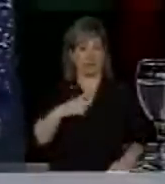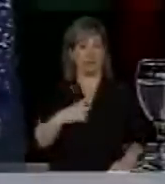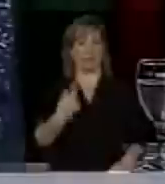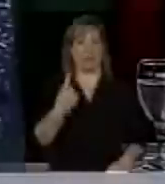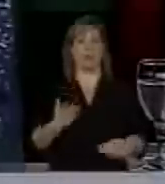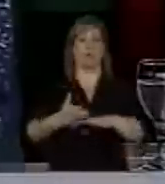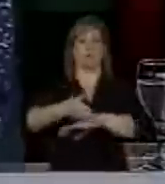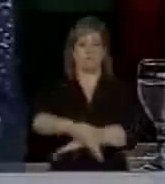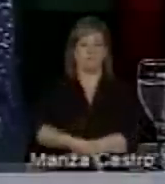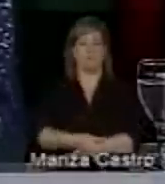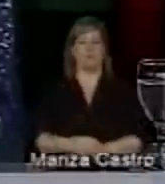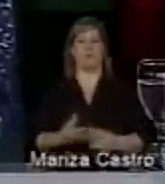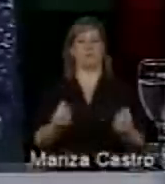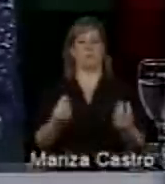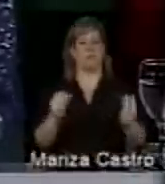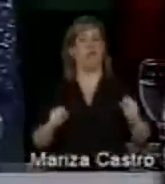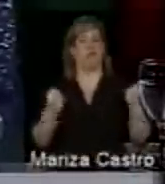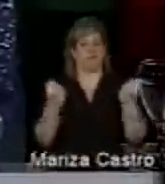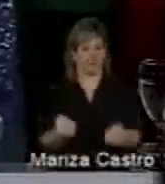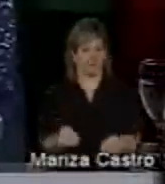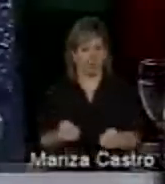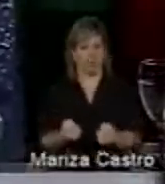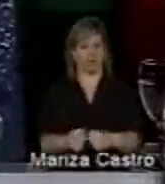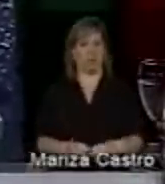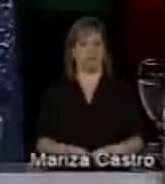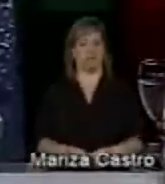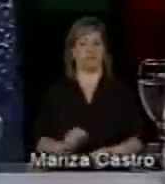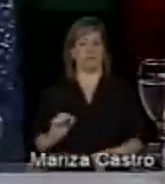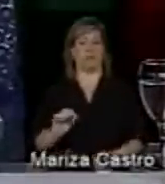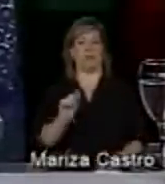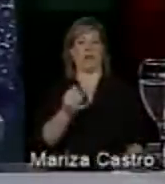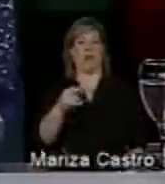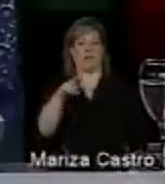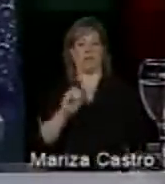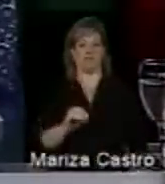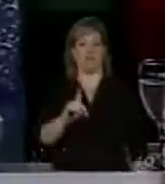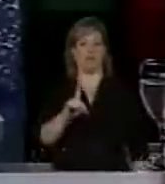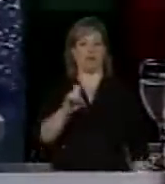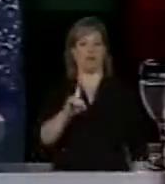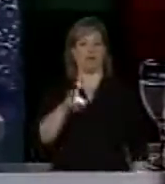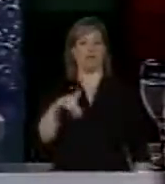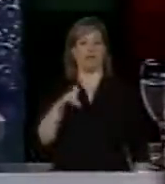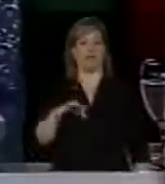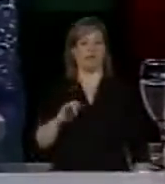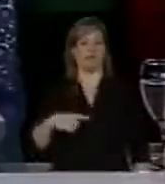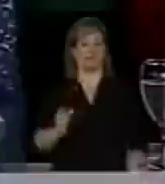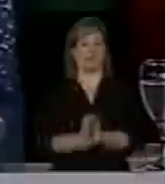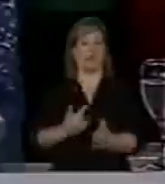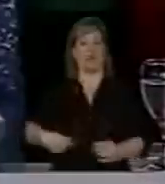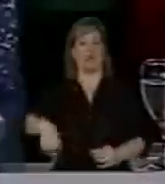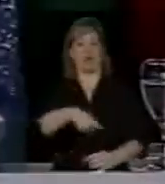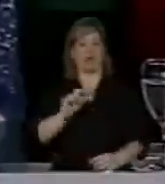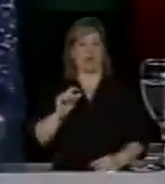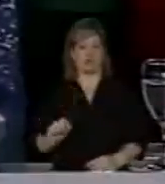uma participação muito forte dos afrodescendentes na formação da